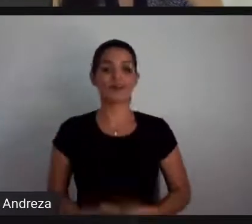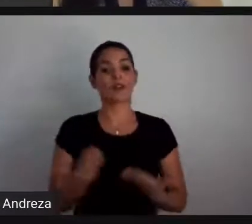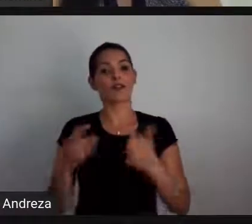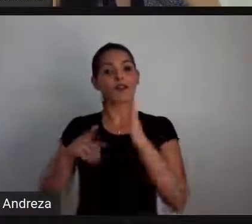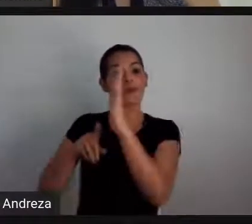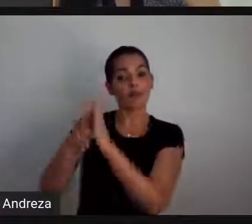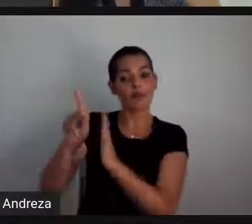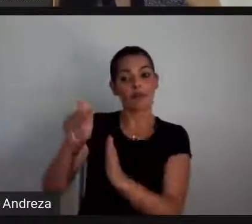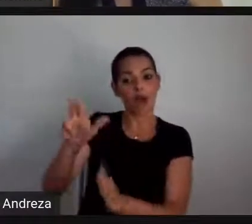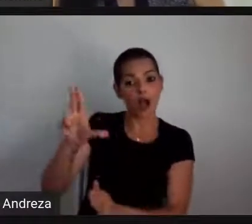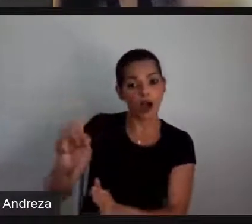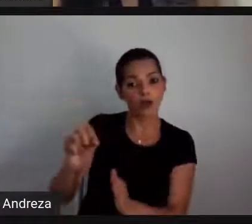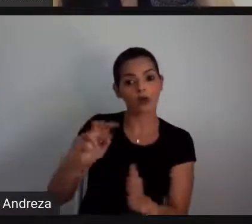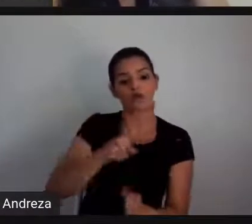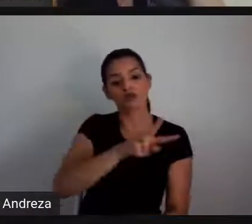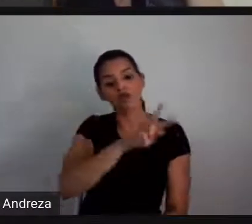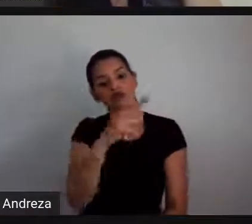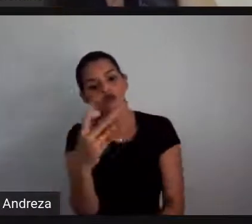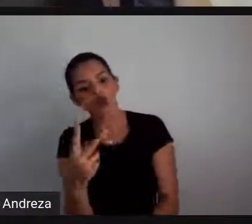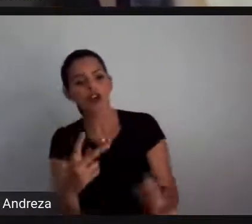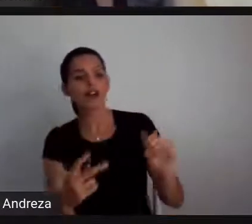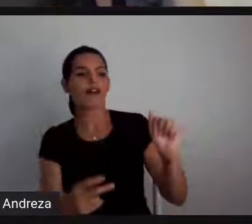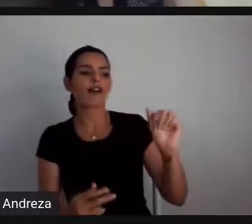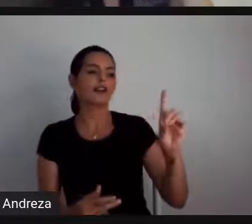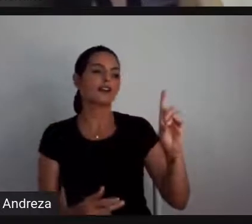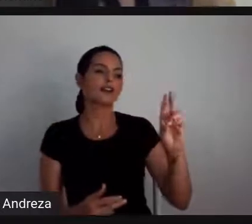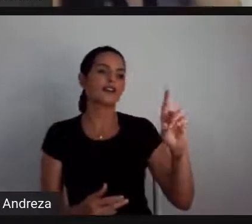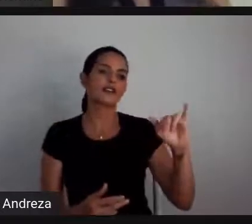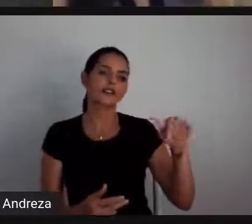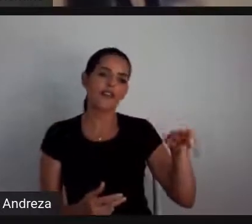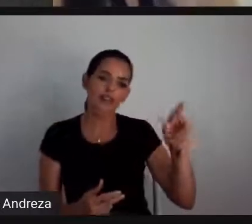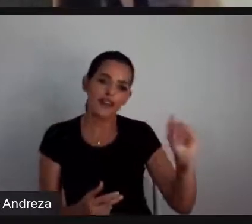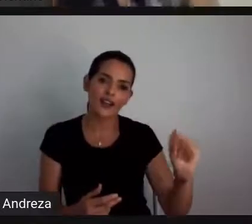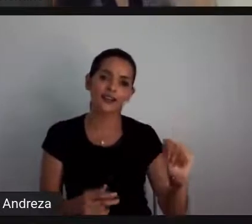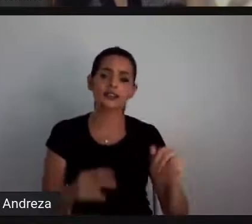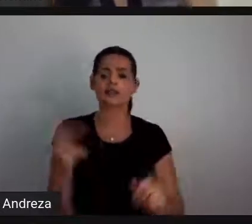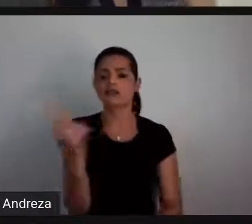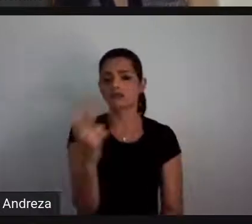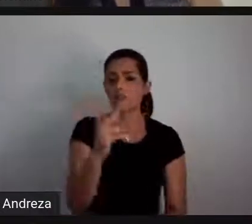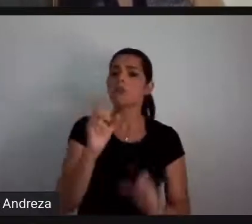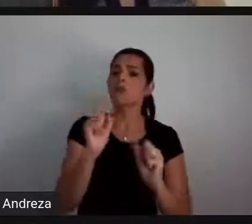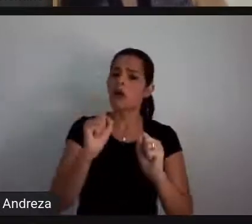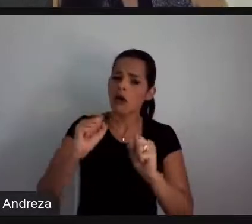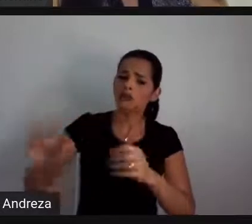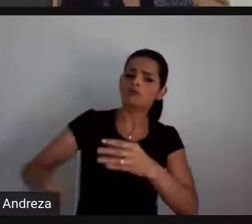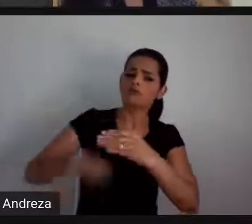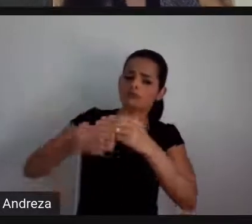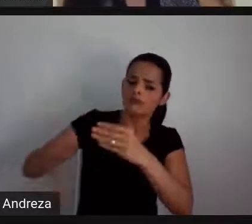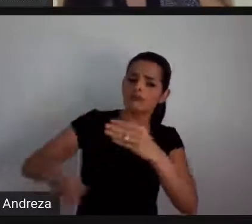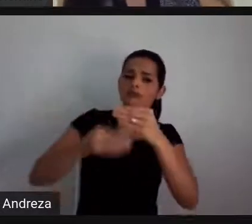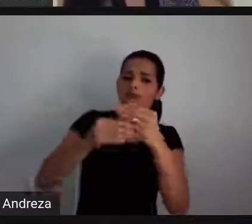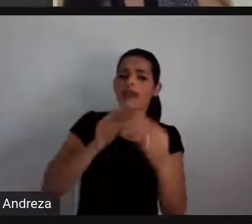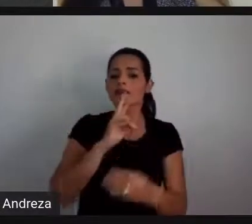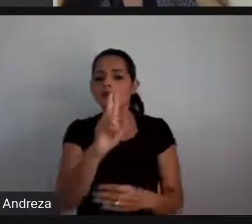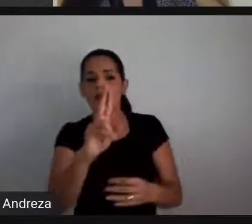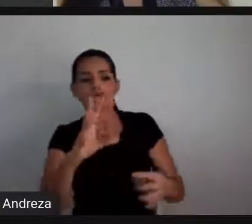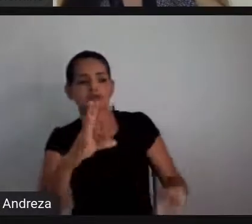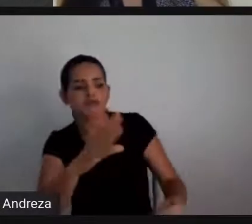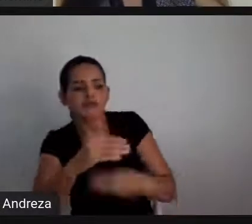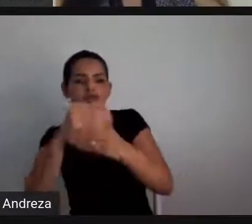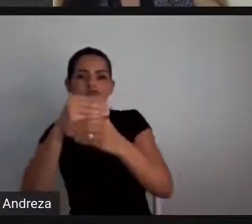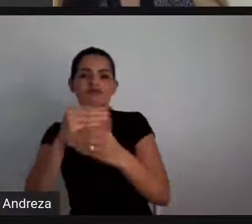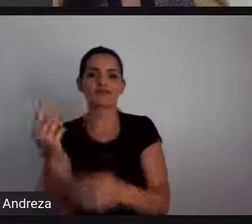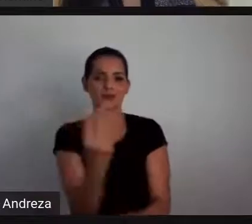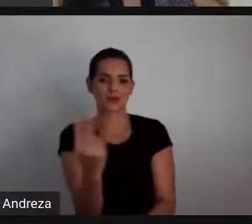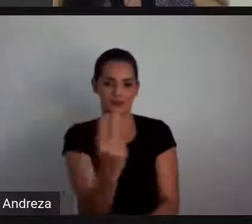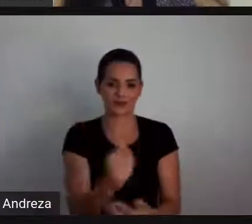alternando com a Adriana, mas se vocês quiserem contribuir na resposta um do outro, fica à vontade, tá bom? Então, vamos começar, Paulo. Para